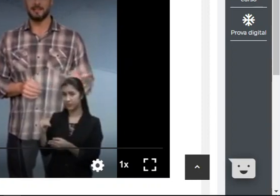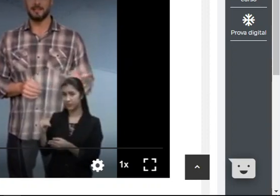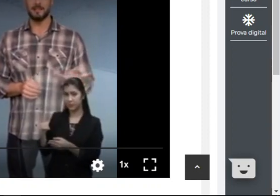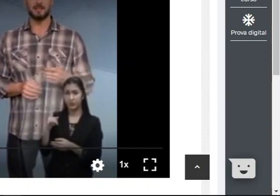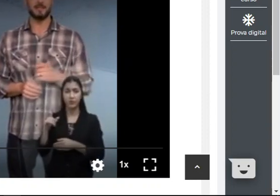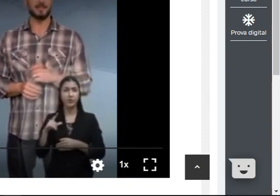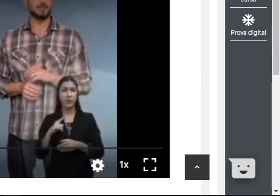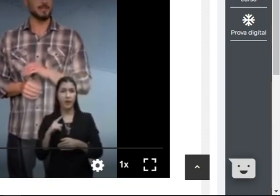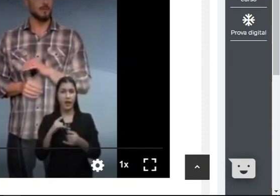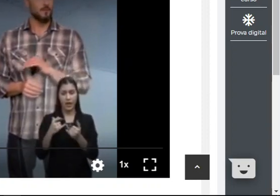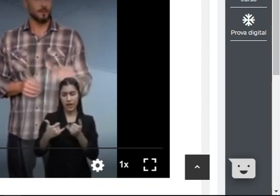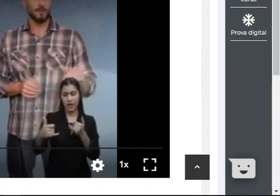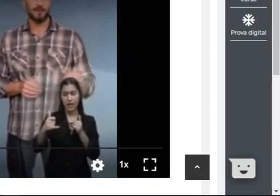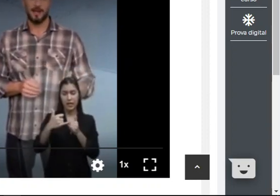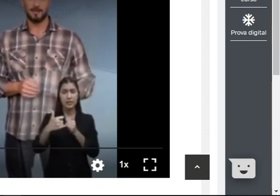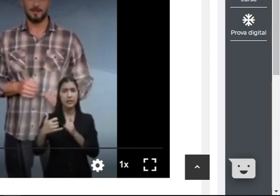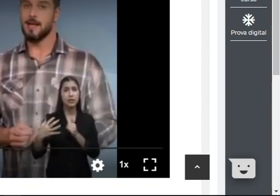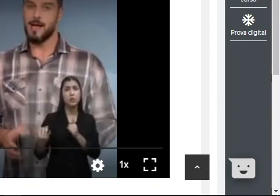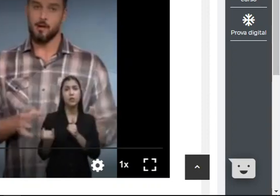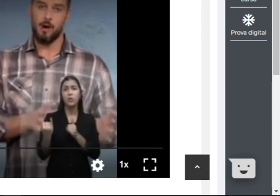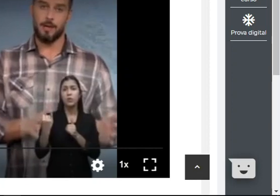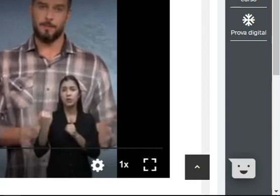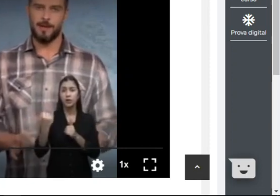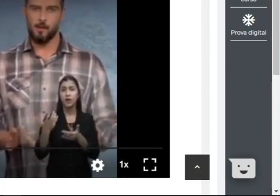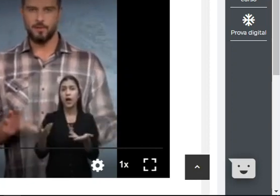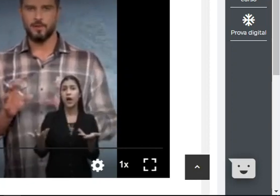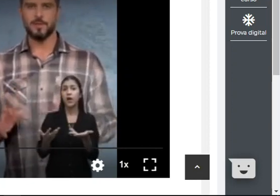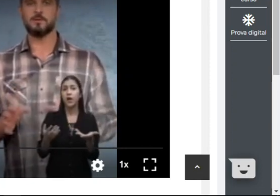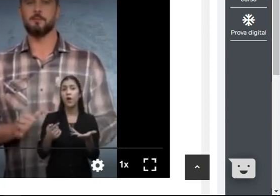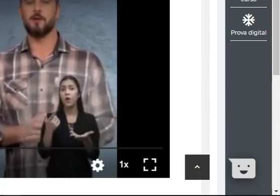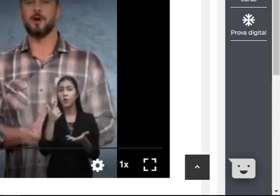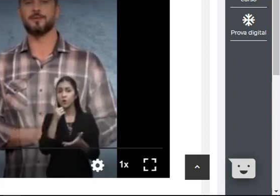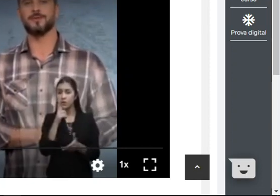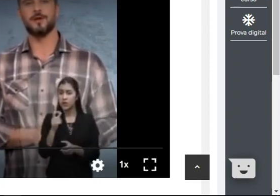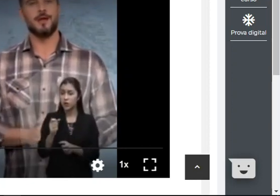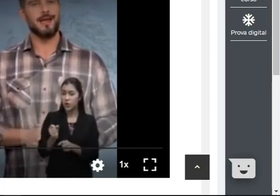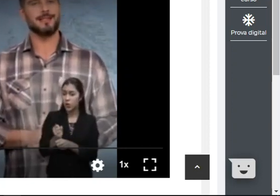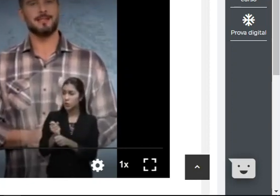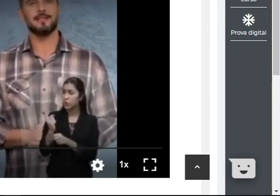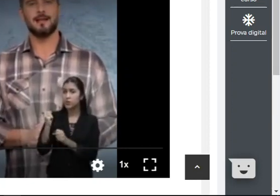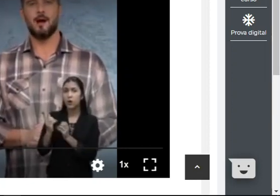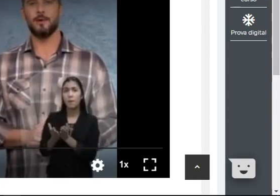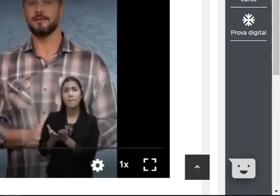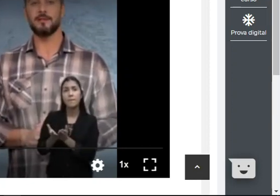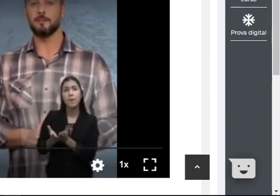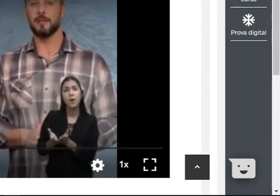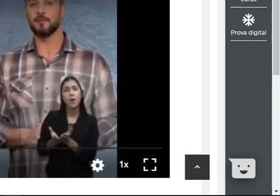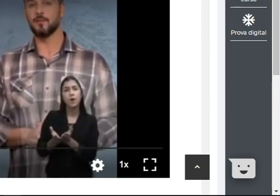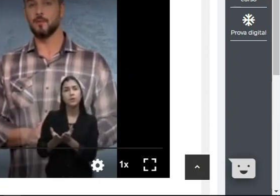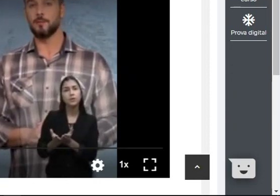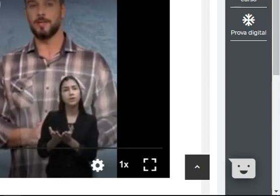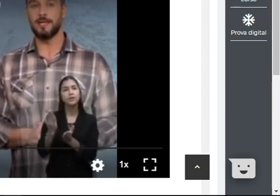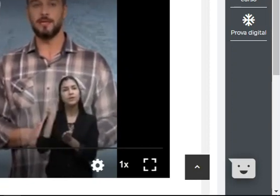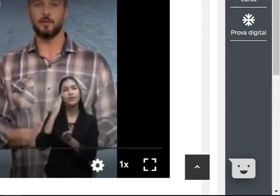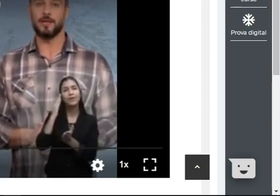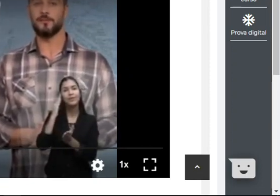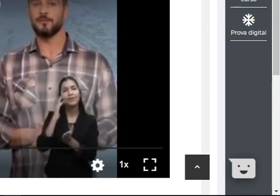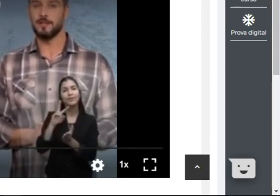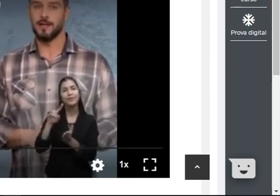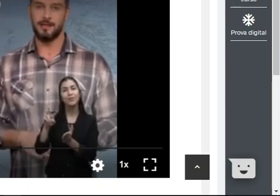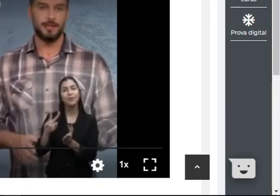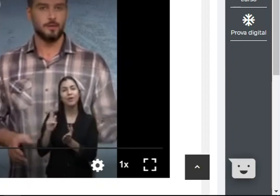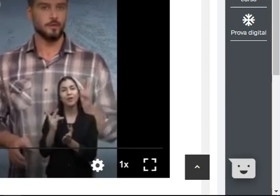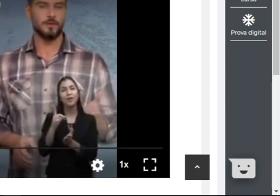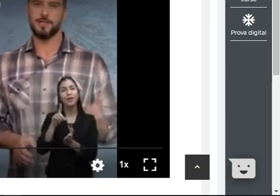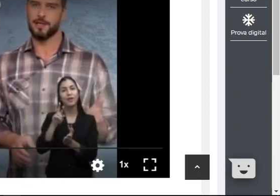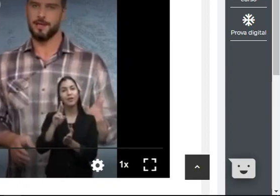as linhas de transmissão são fundamentais. Agora, para a construção de portos, é essencial o entendimento sobre